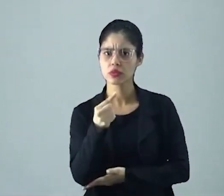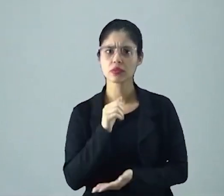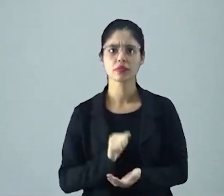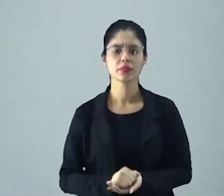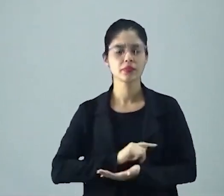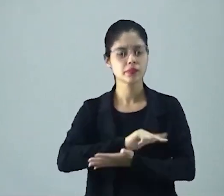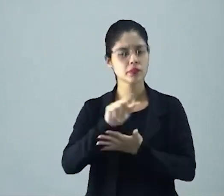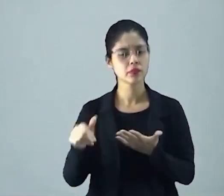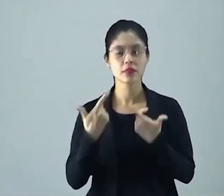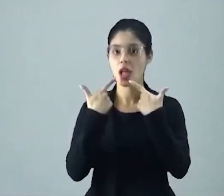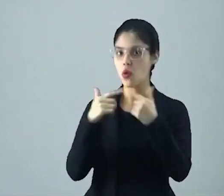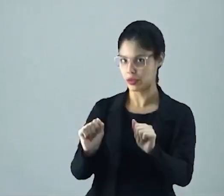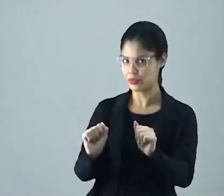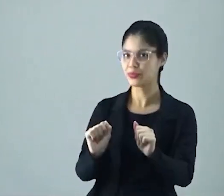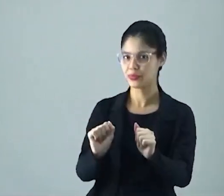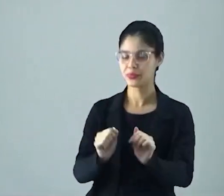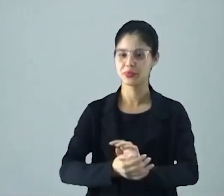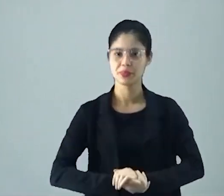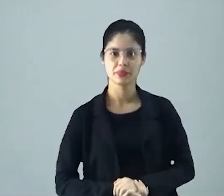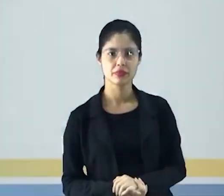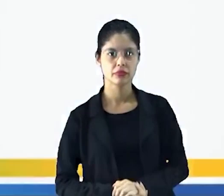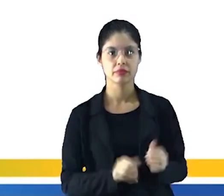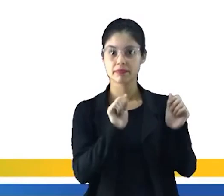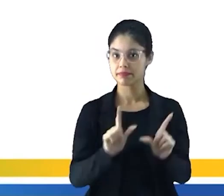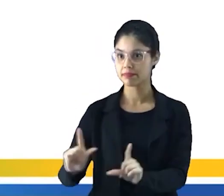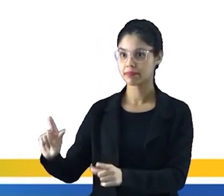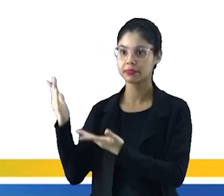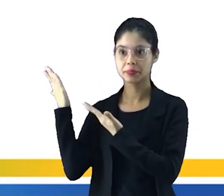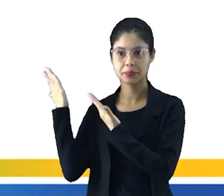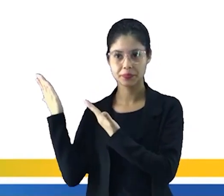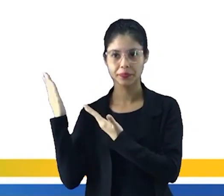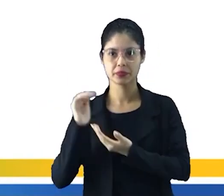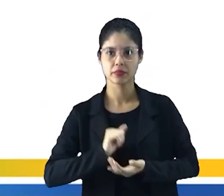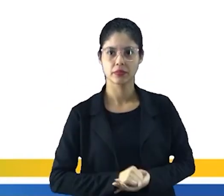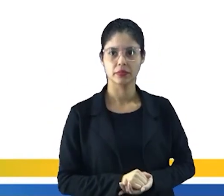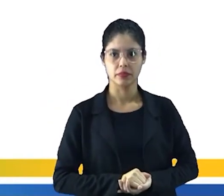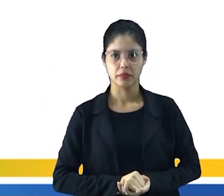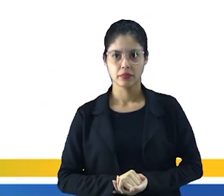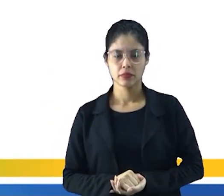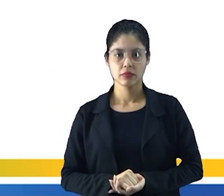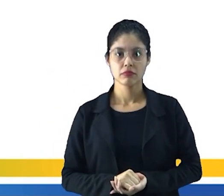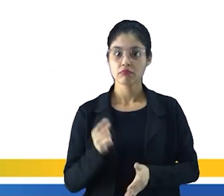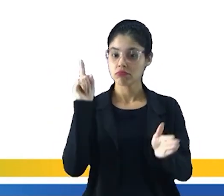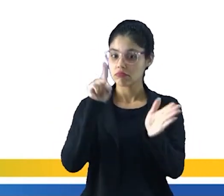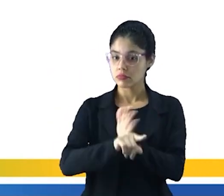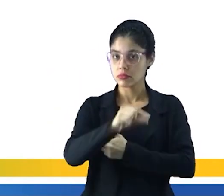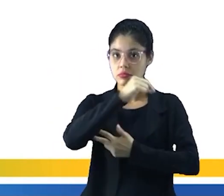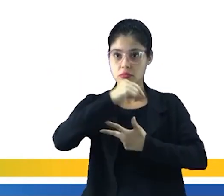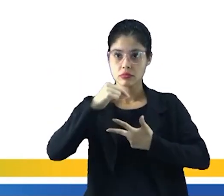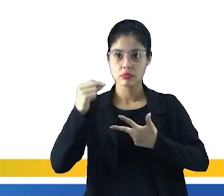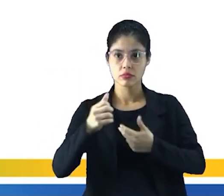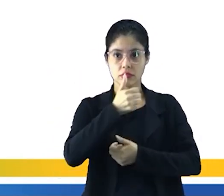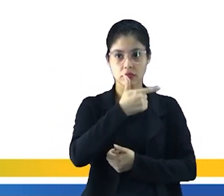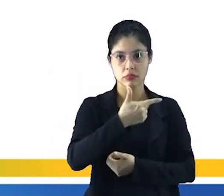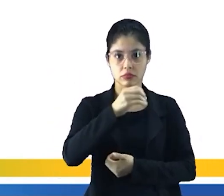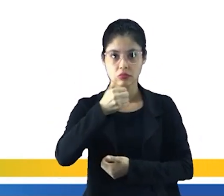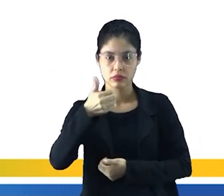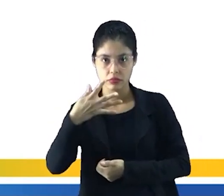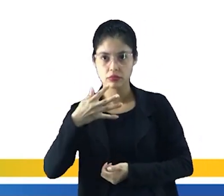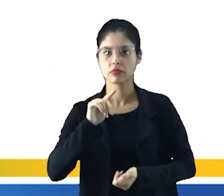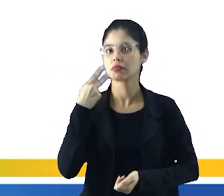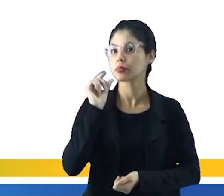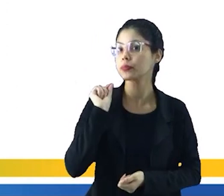variantes linguísticas. Vamos lá? Acompanhe aqui comigo. Essa é uma questão do Enem de 2014, tá? E